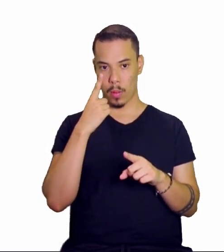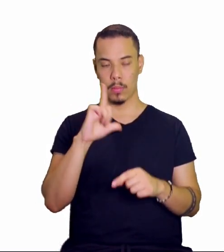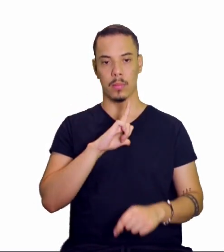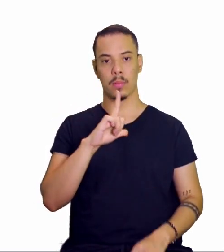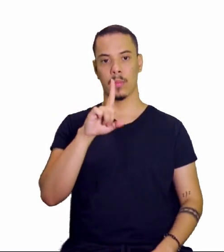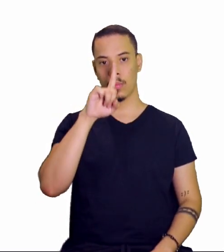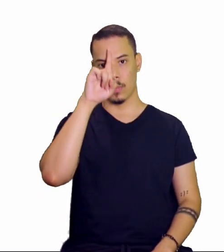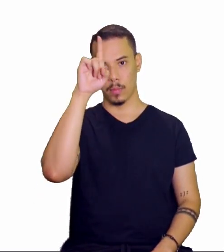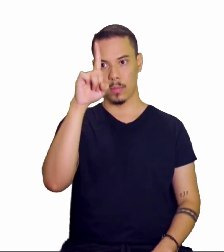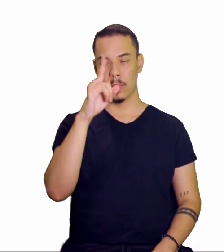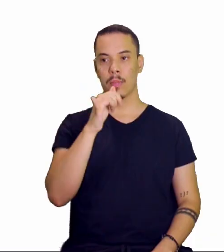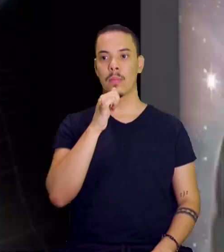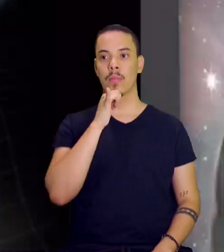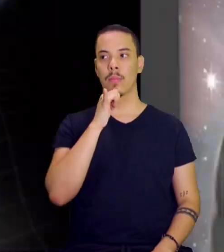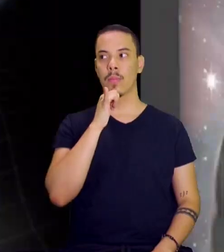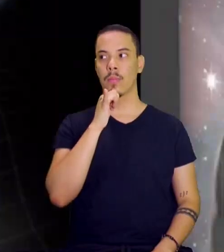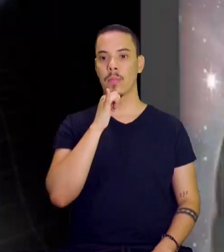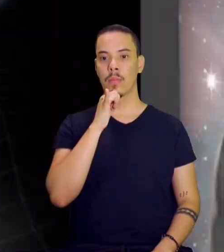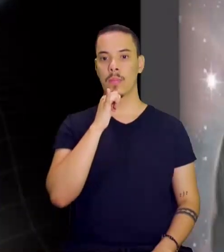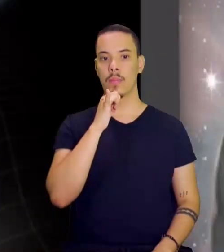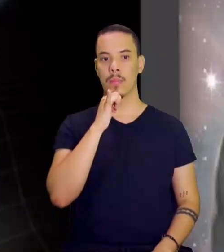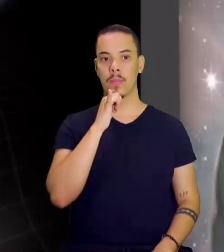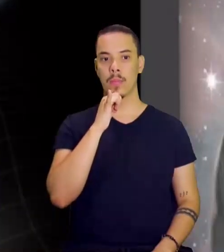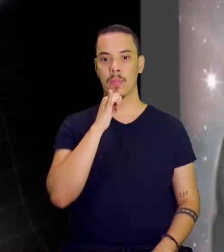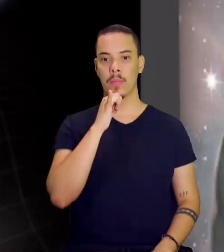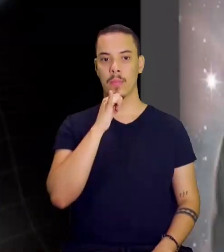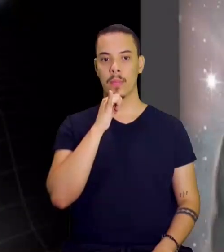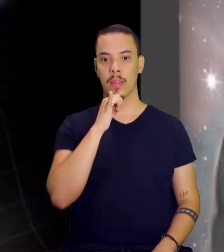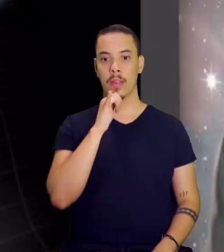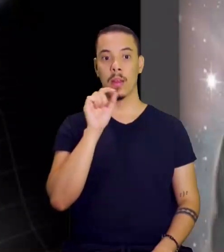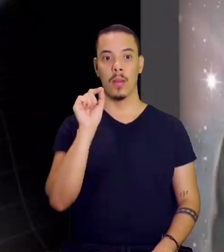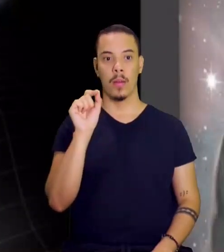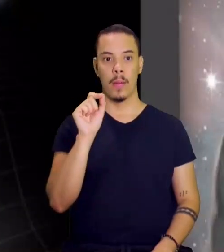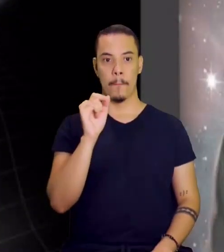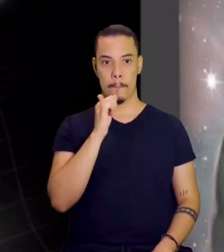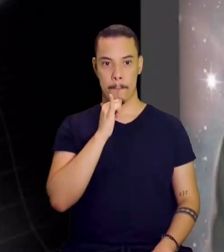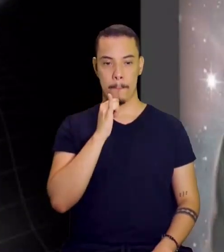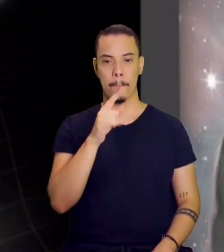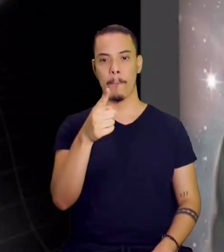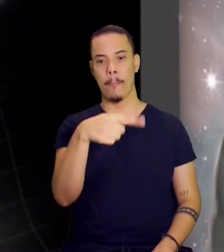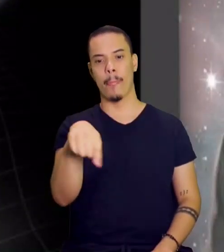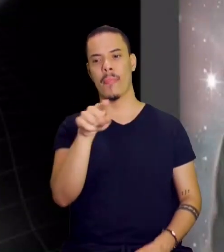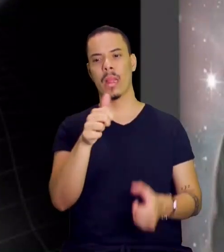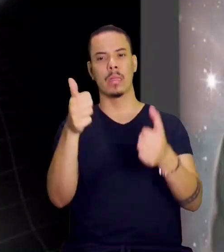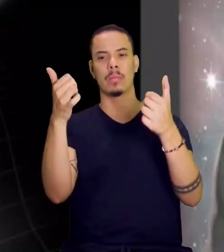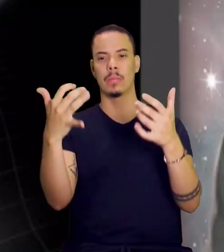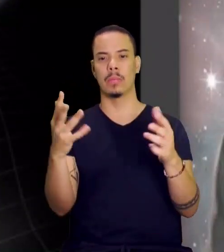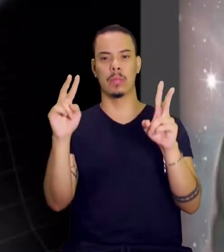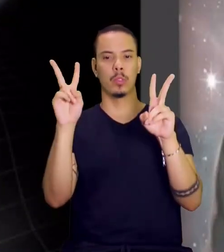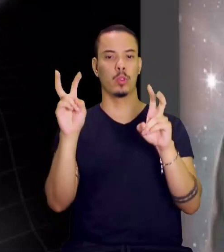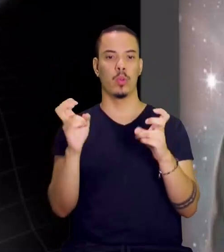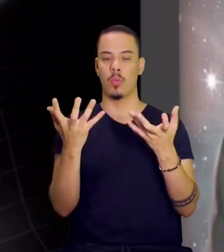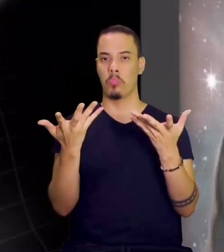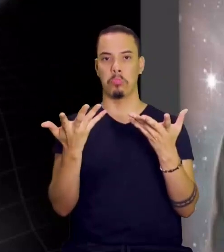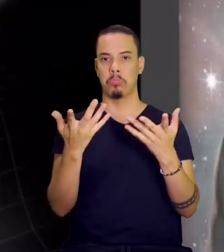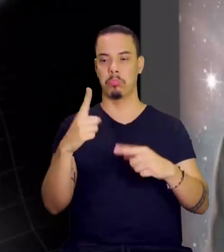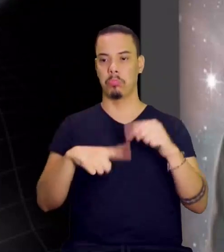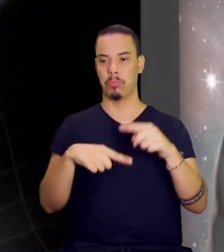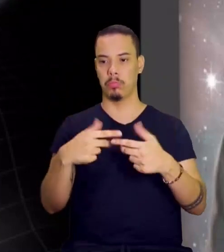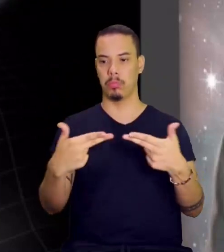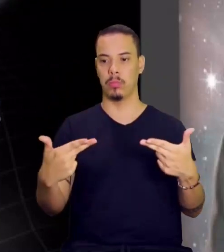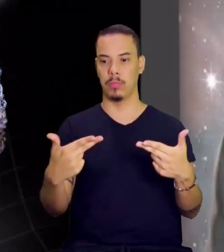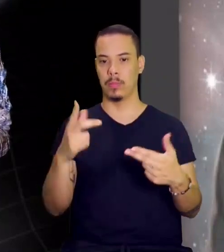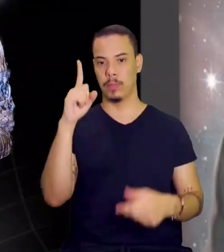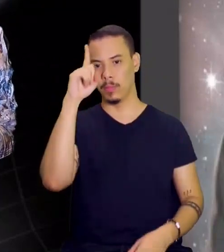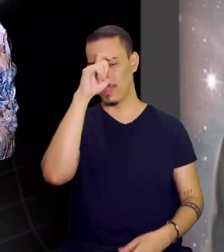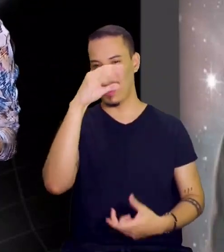por exemplo, só um pouquinho. Olha aí. Se você, por exemplo, está falando de... Um dos móveis mais complicados de uma casa é